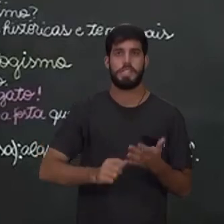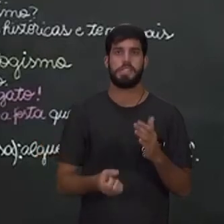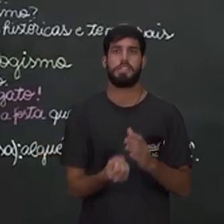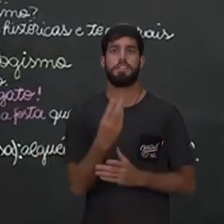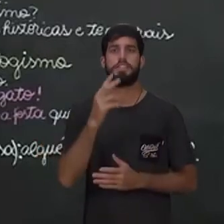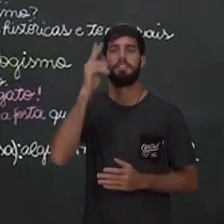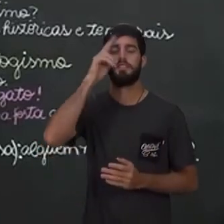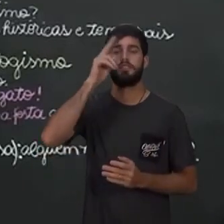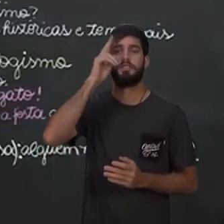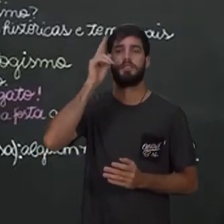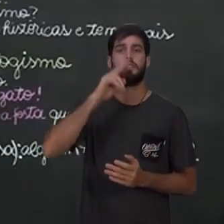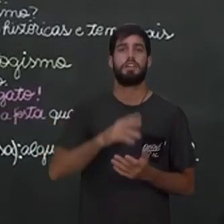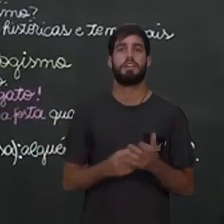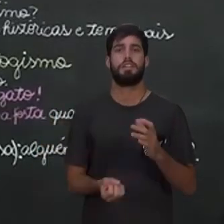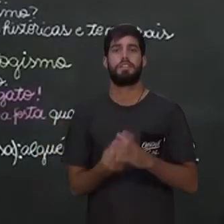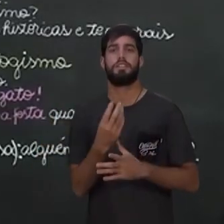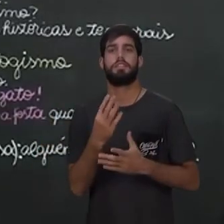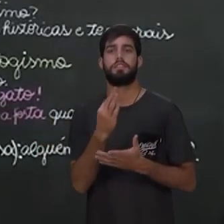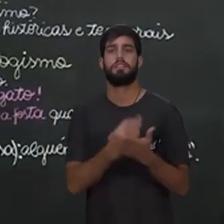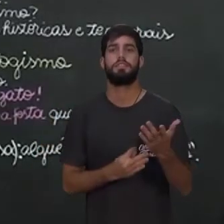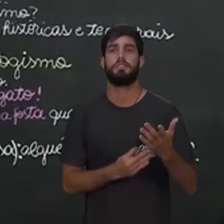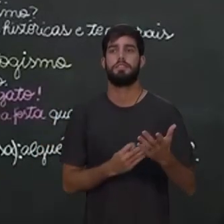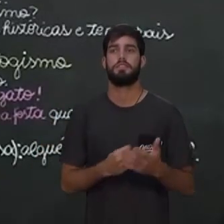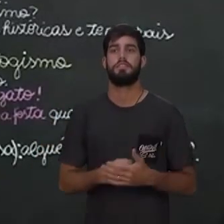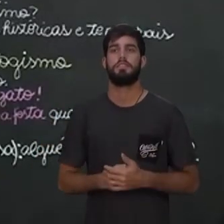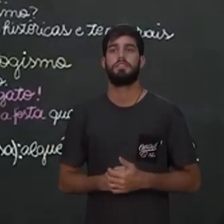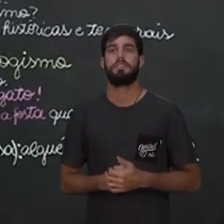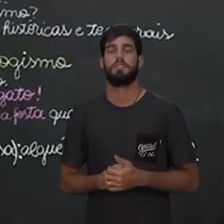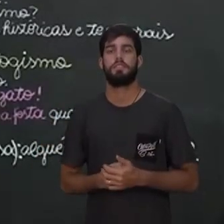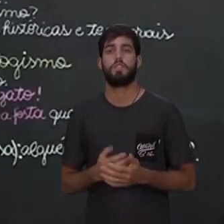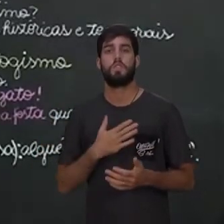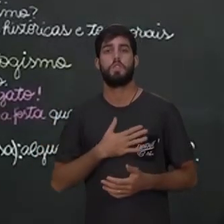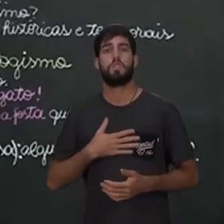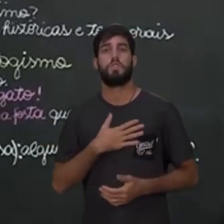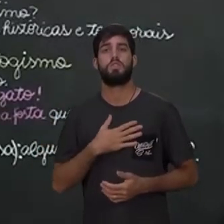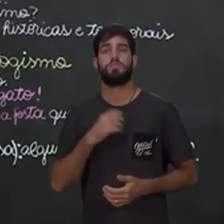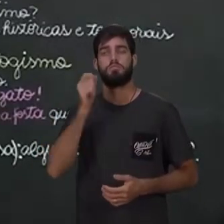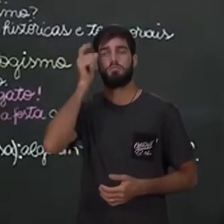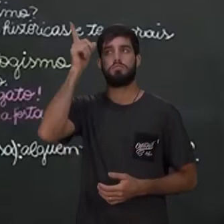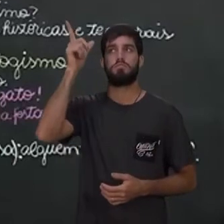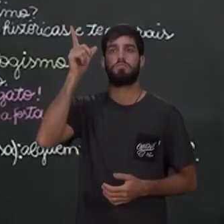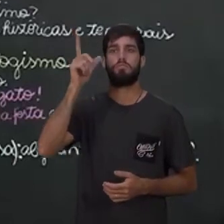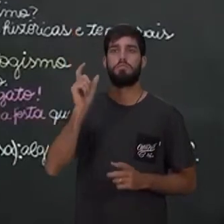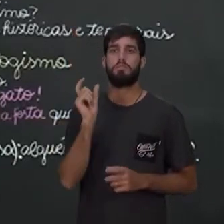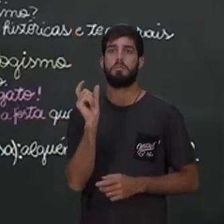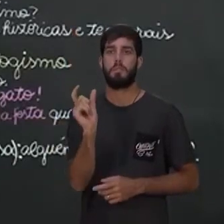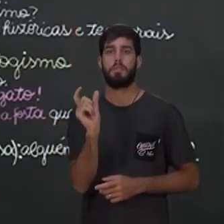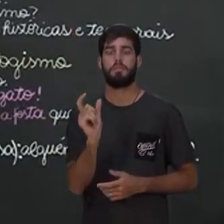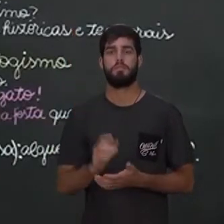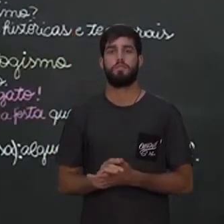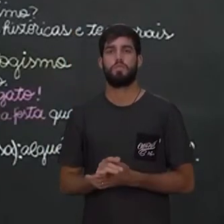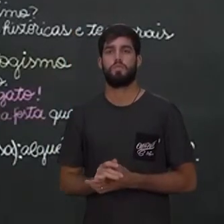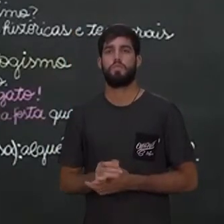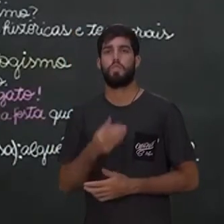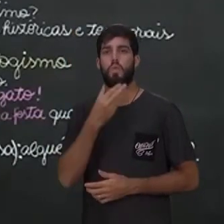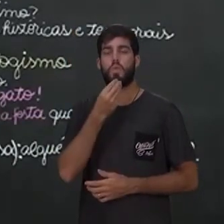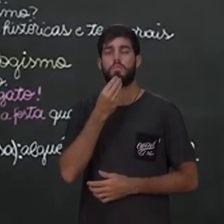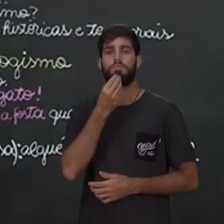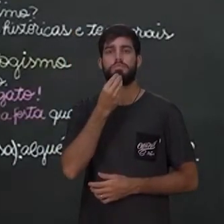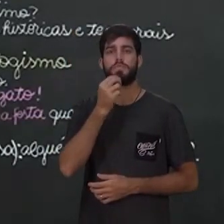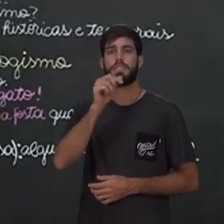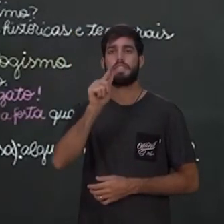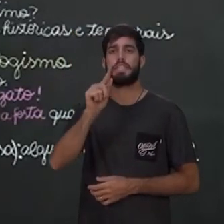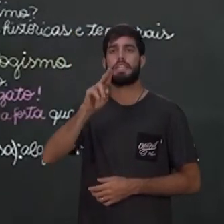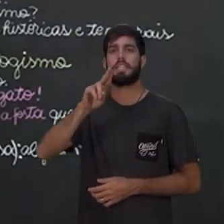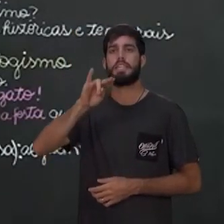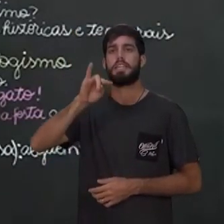histórias, além de criarem textos literários, eles gostam de inventar palavras. Guimarães Rosa é clássico nesse tipo de invenção. Por